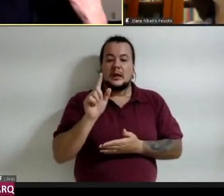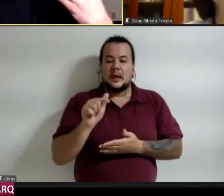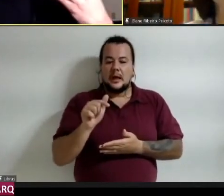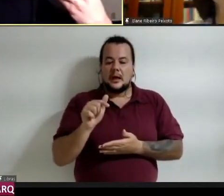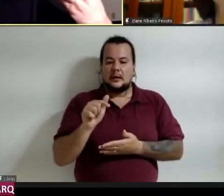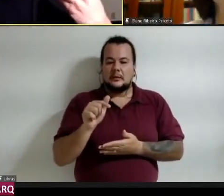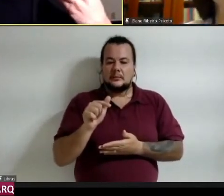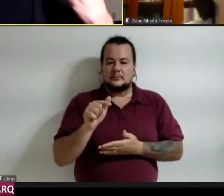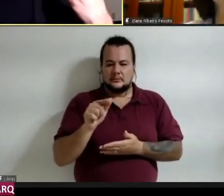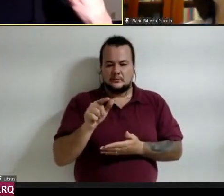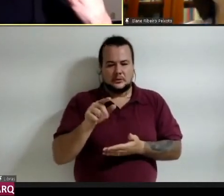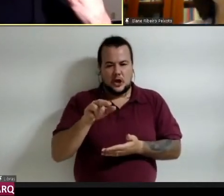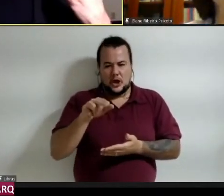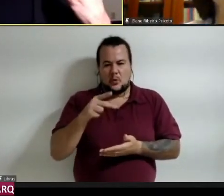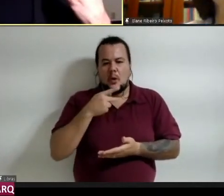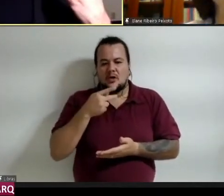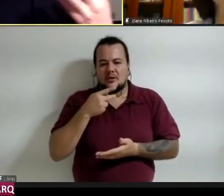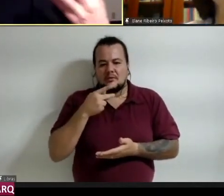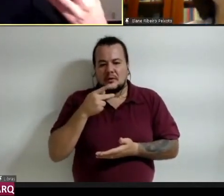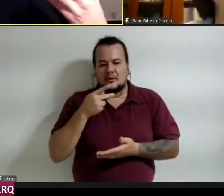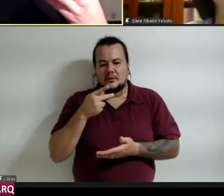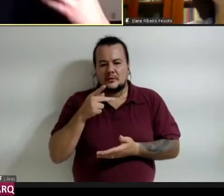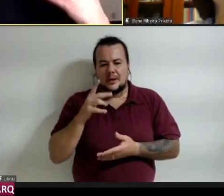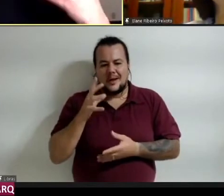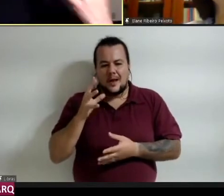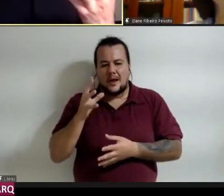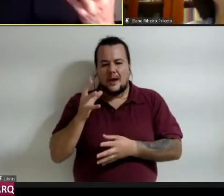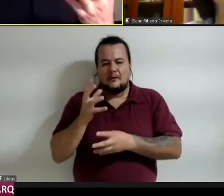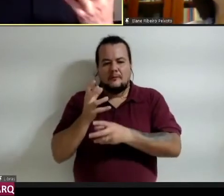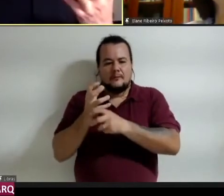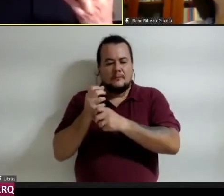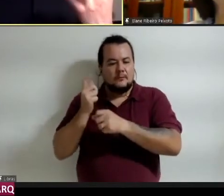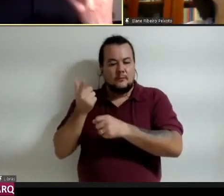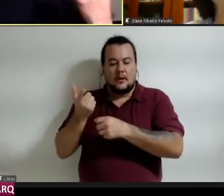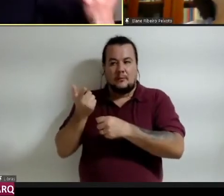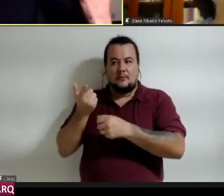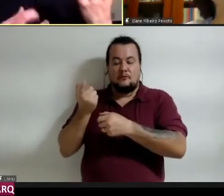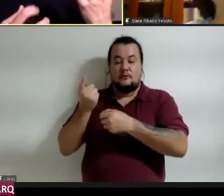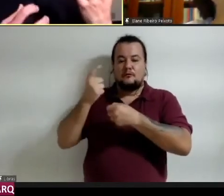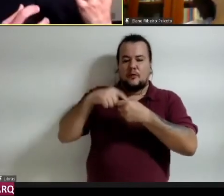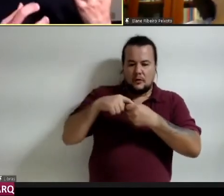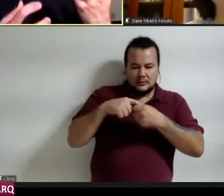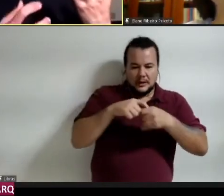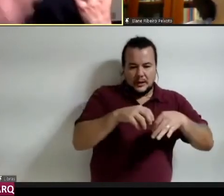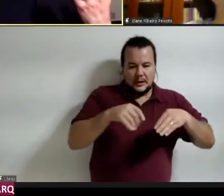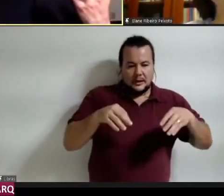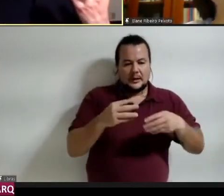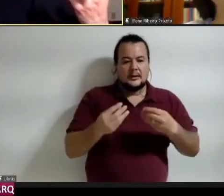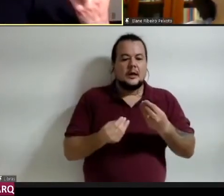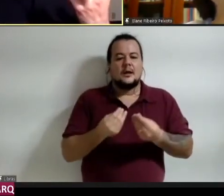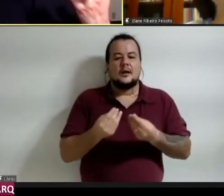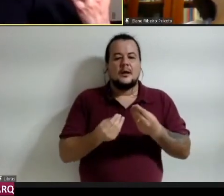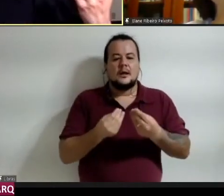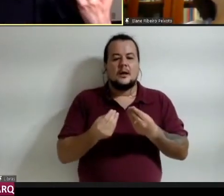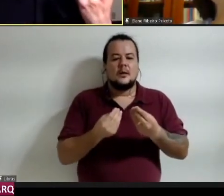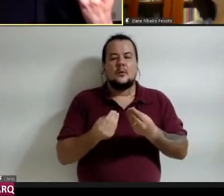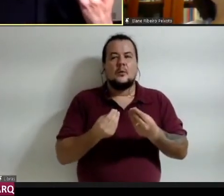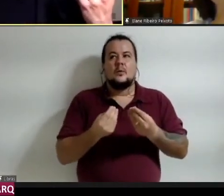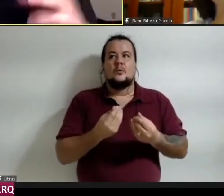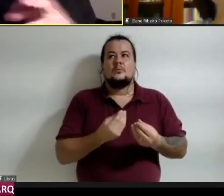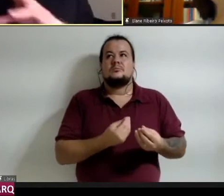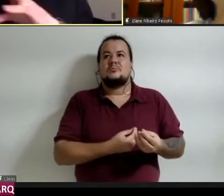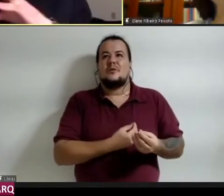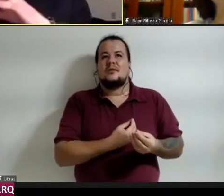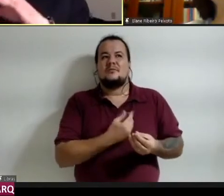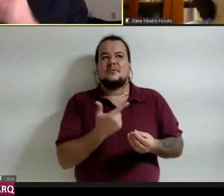que você está falando, é um resgate da Terra como uma entidade que não é baseada num